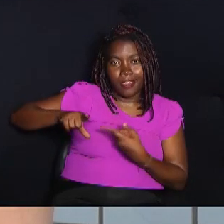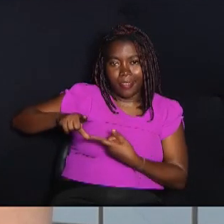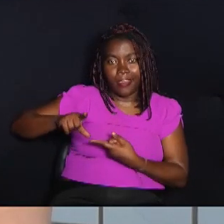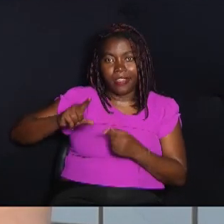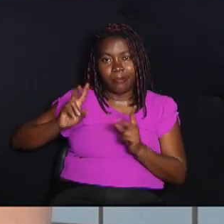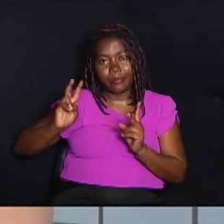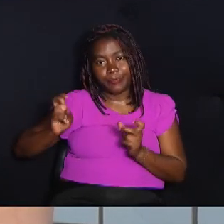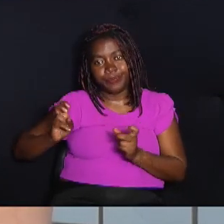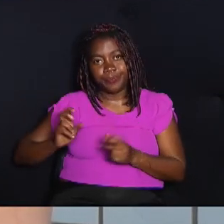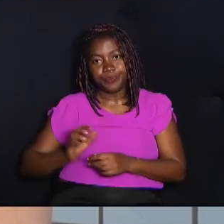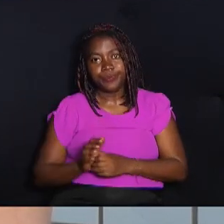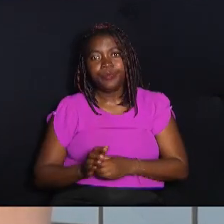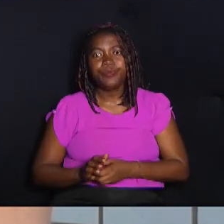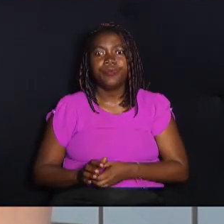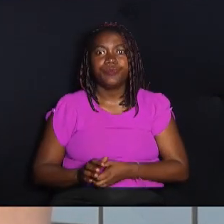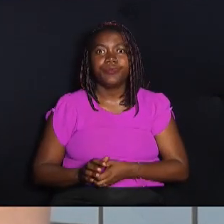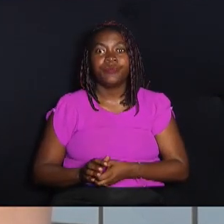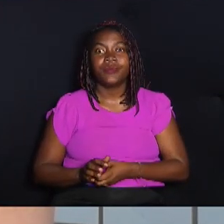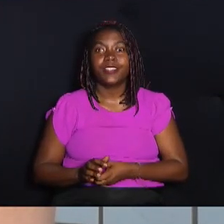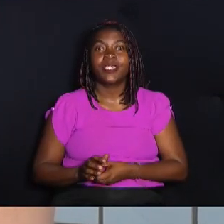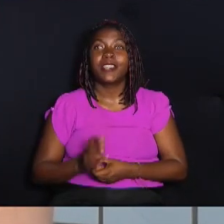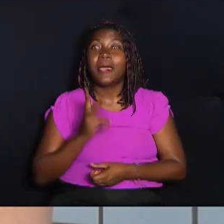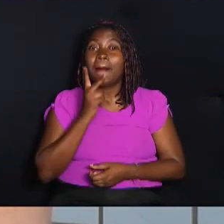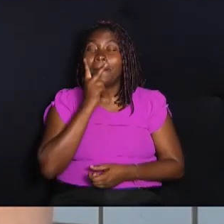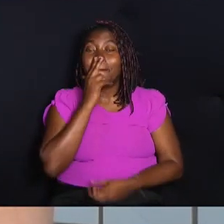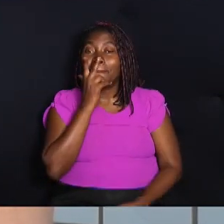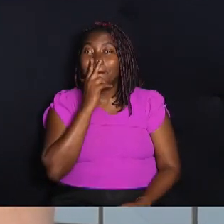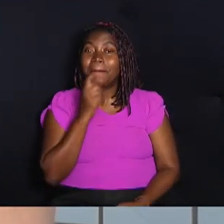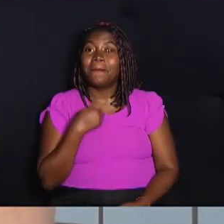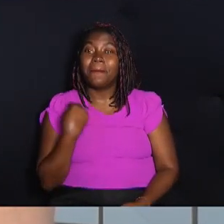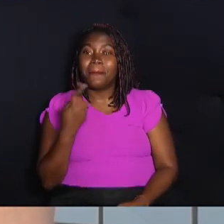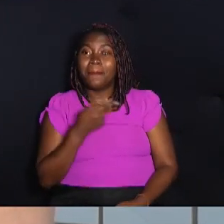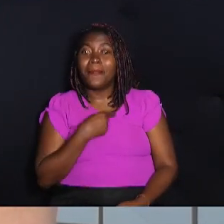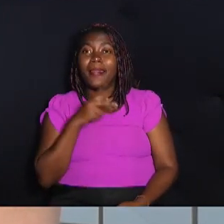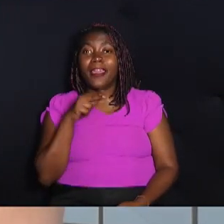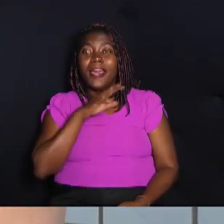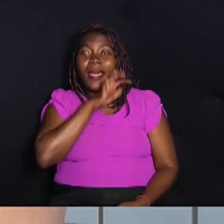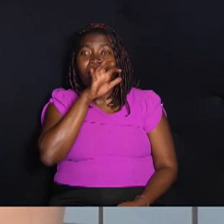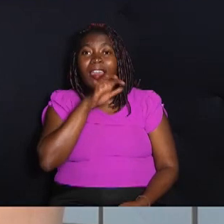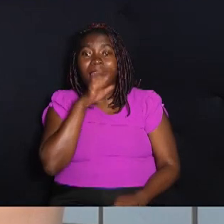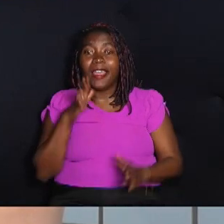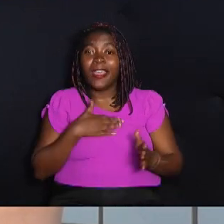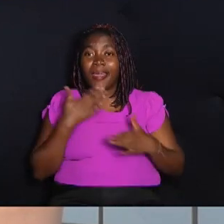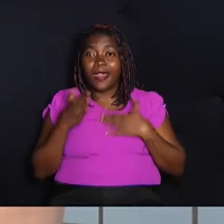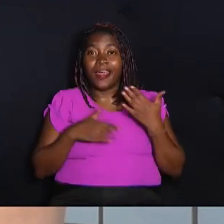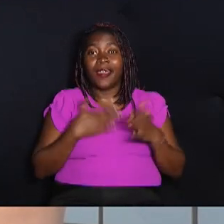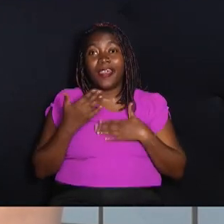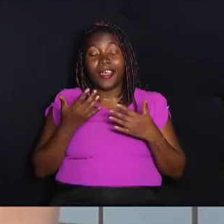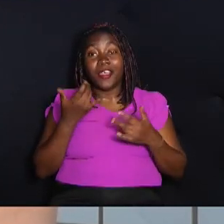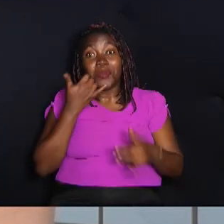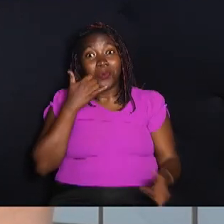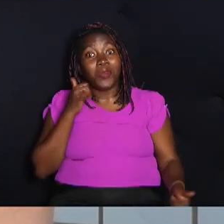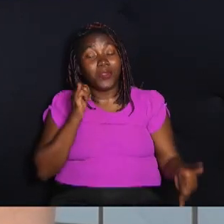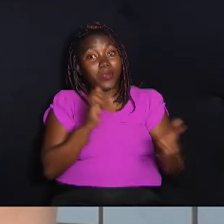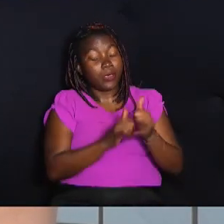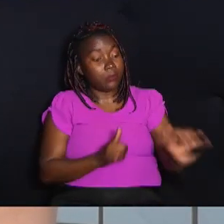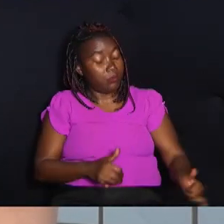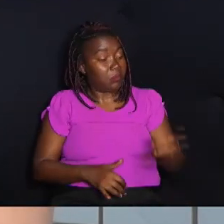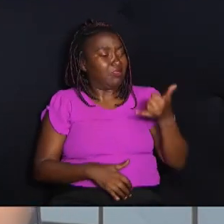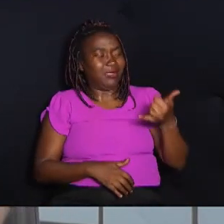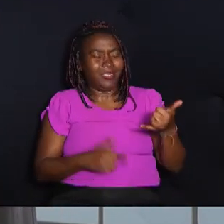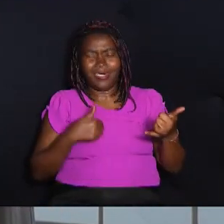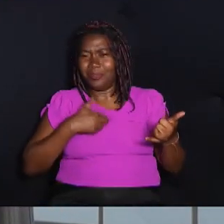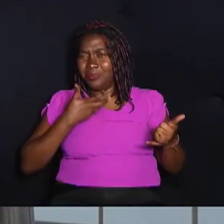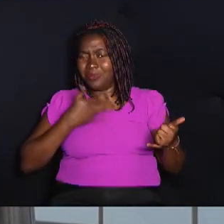tá um bicho muito assustado, né? Então, quando liga, às vezes a pessoa, nossa, eu não quero falar no telefone.